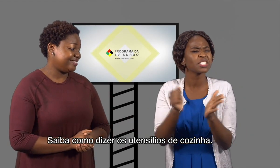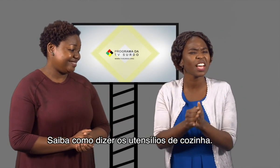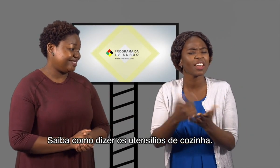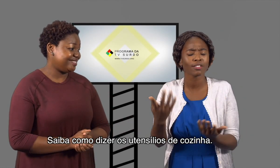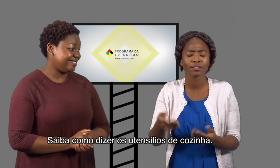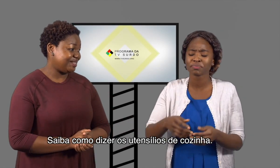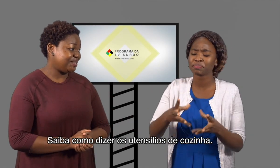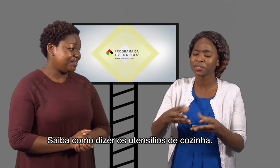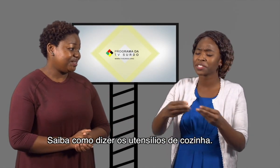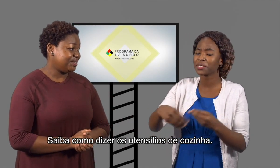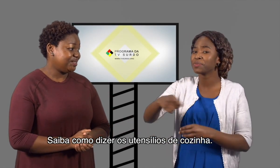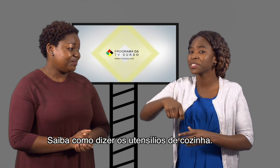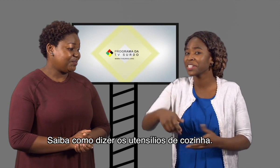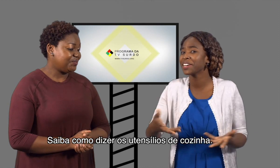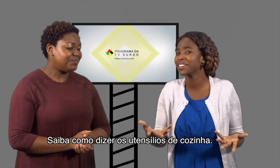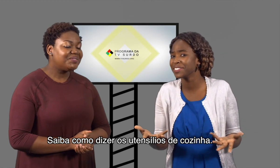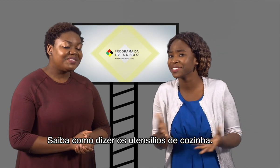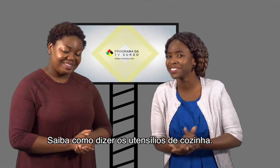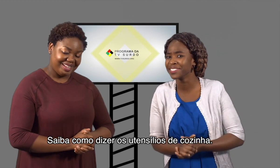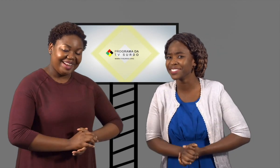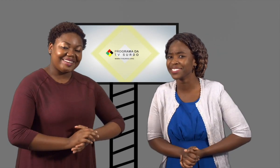dizer os utensílios de cozinha.